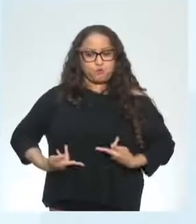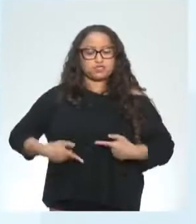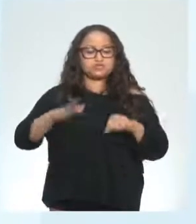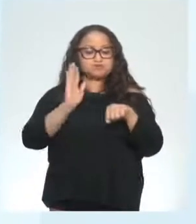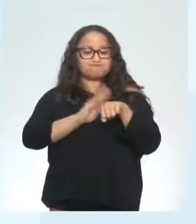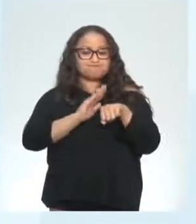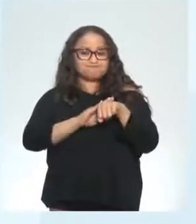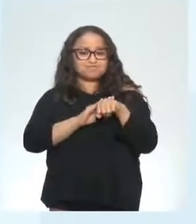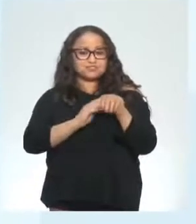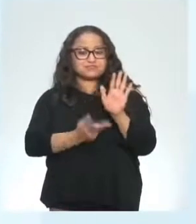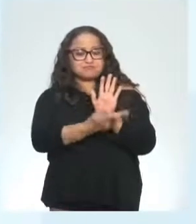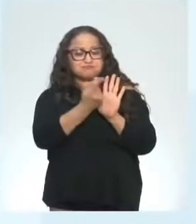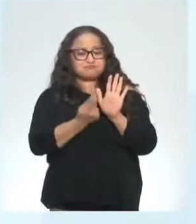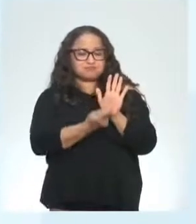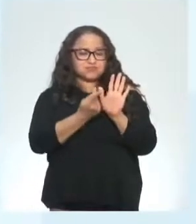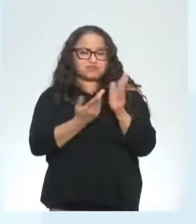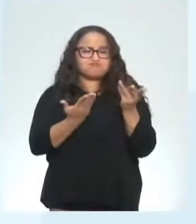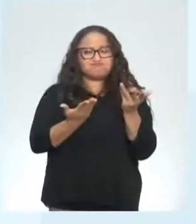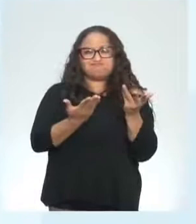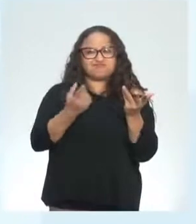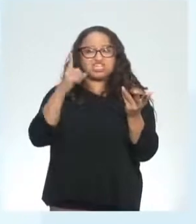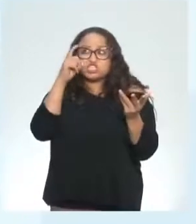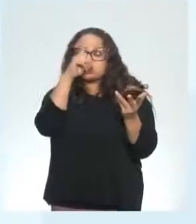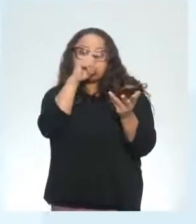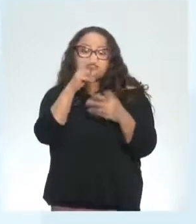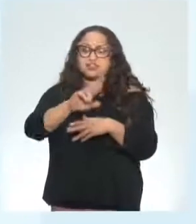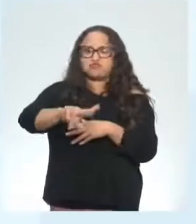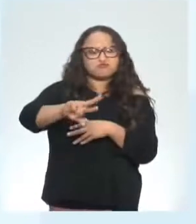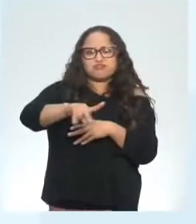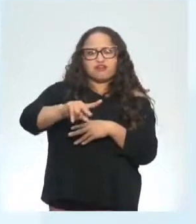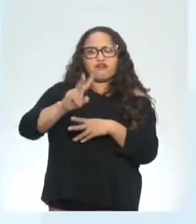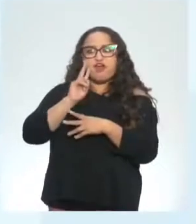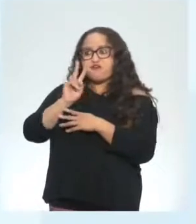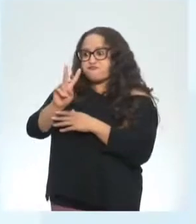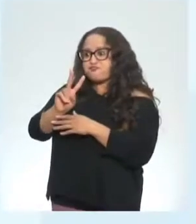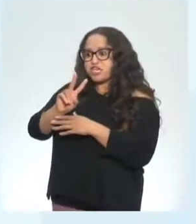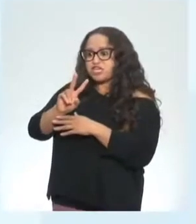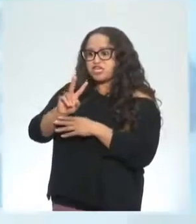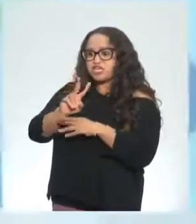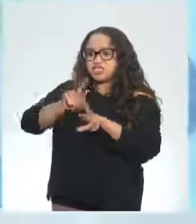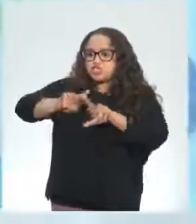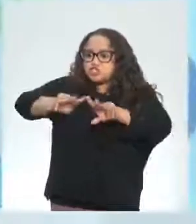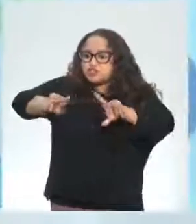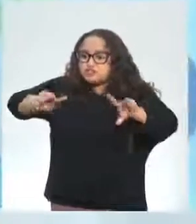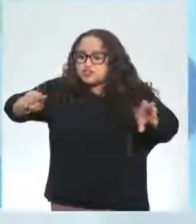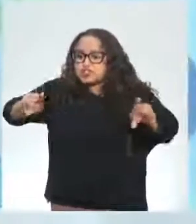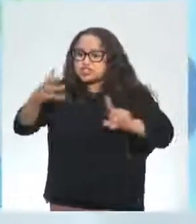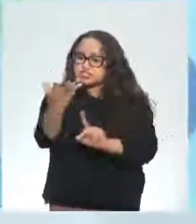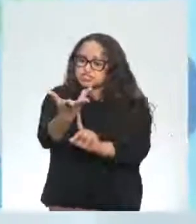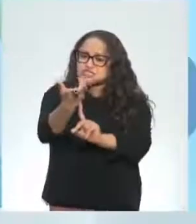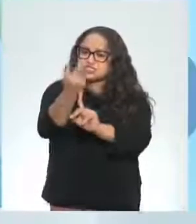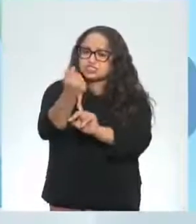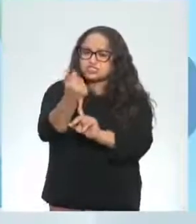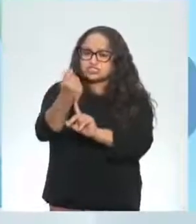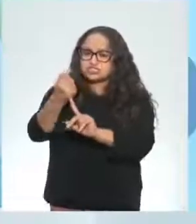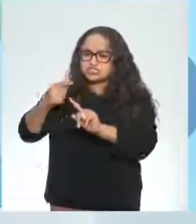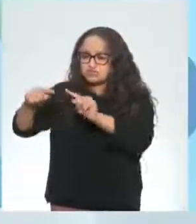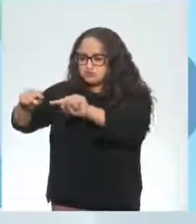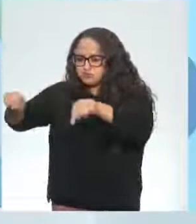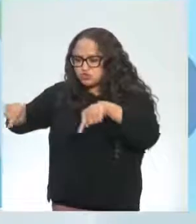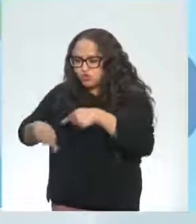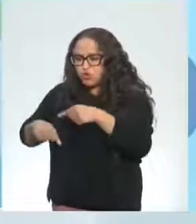obra. Não raro a gente vê, né, gente, nos dias de hoje, vários artistas que em seus ateliês eles